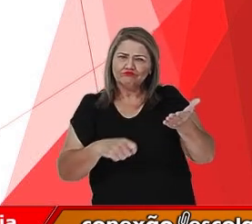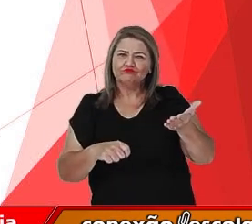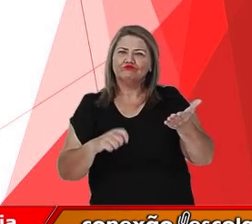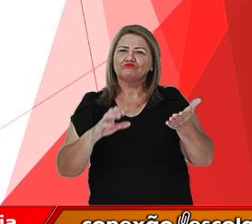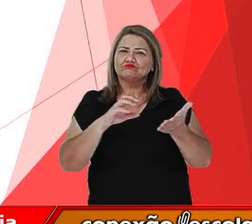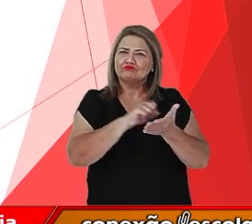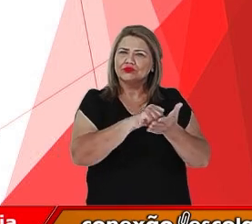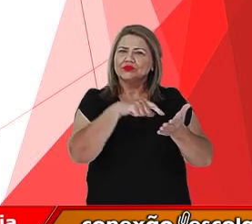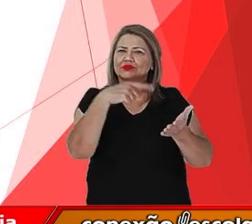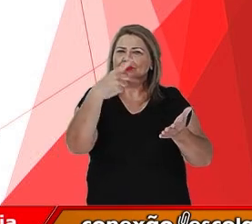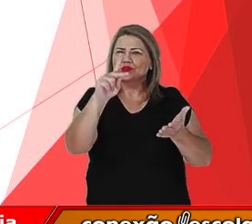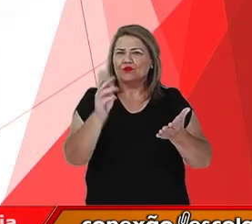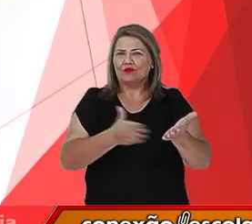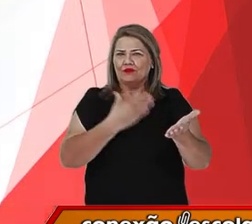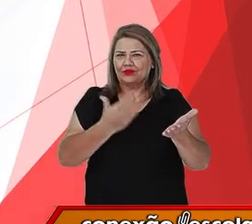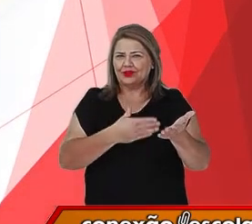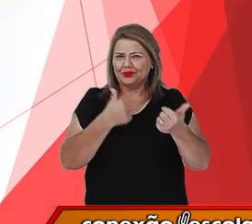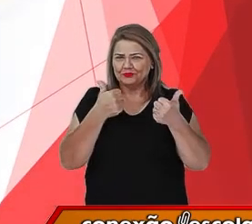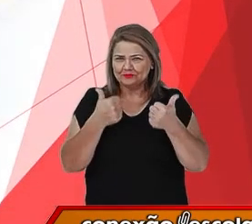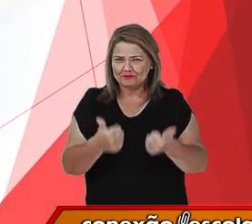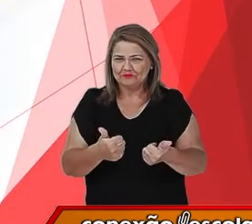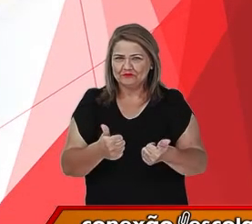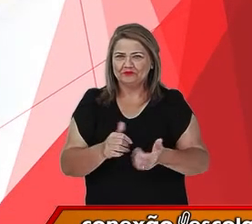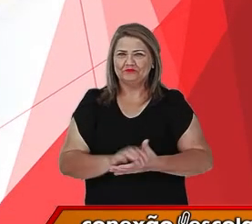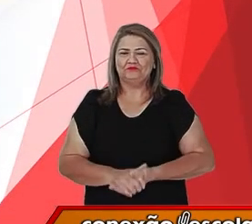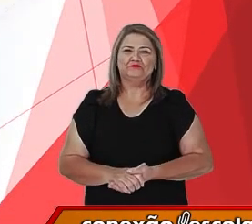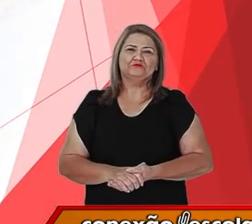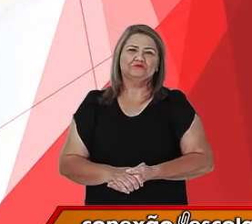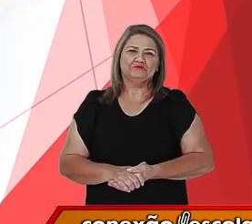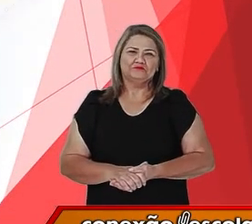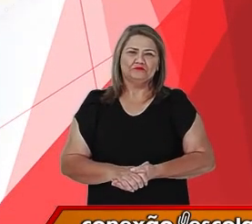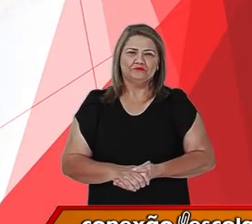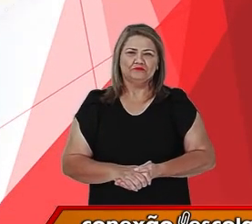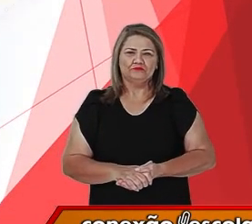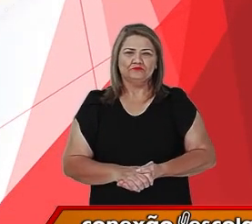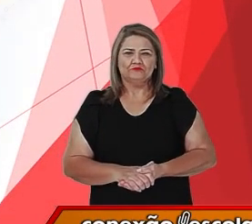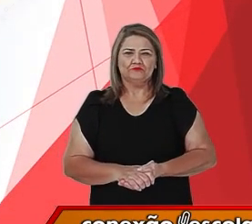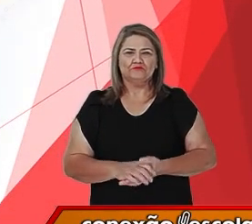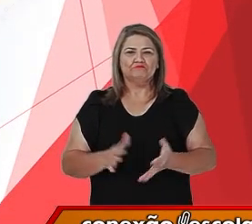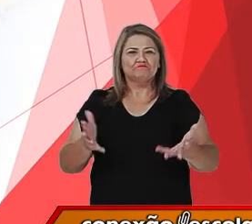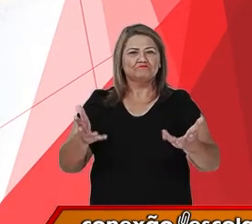seu caderno, beleza? Tá aí para vocês as nossas